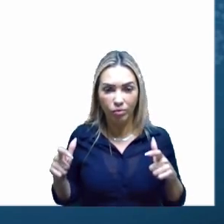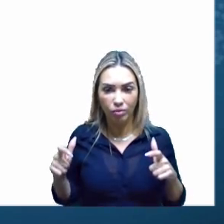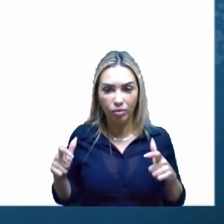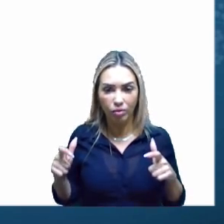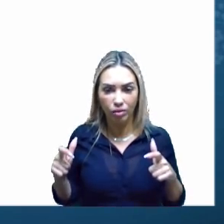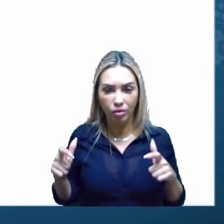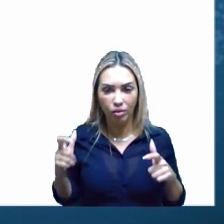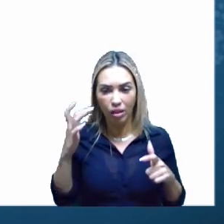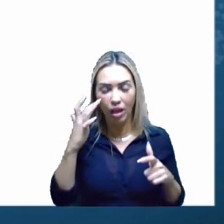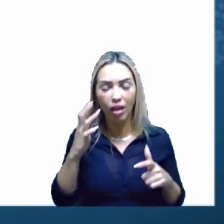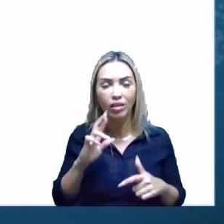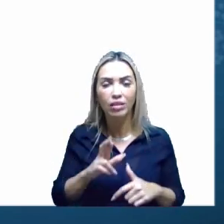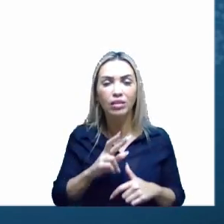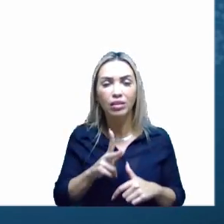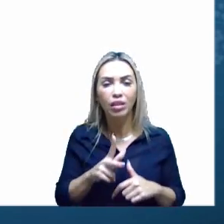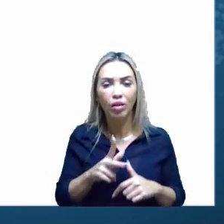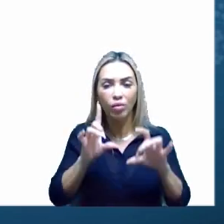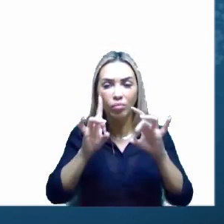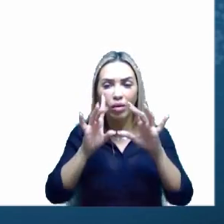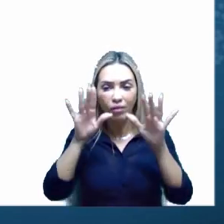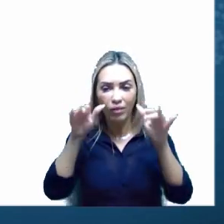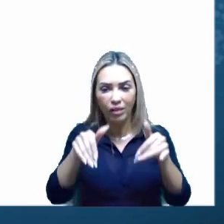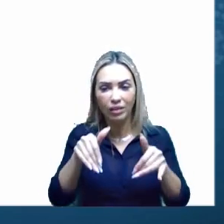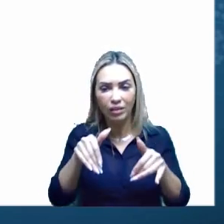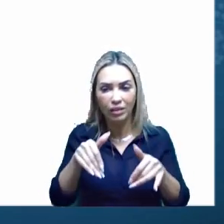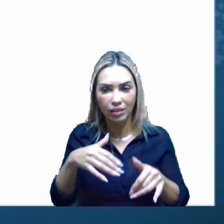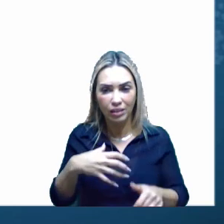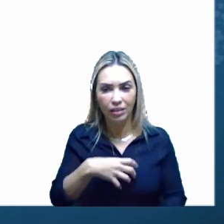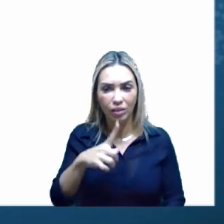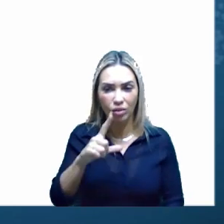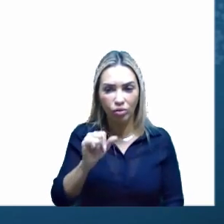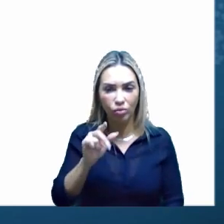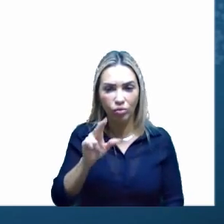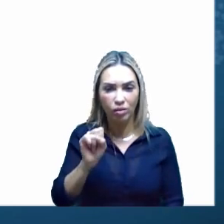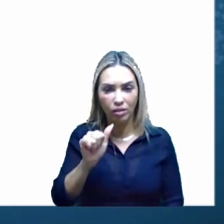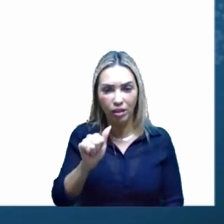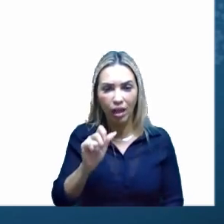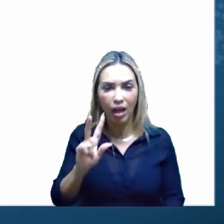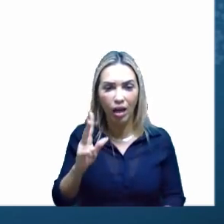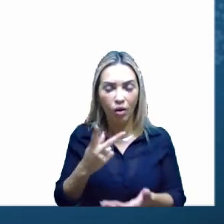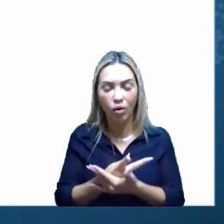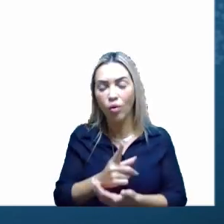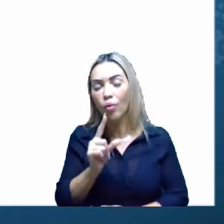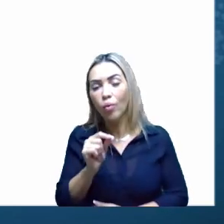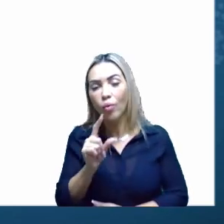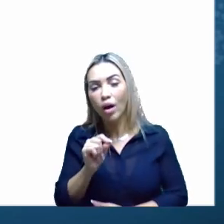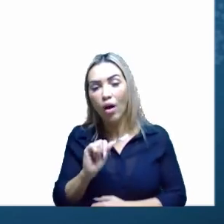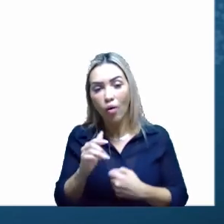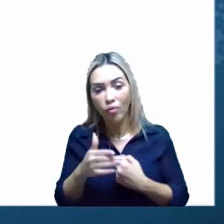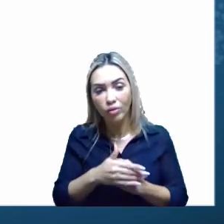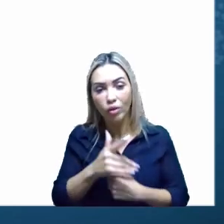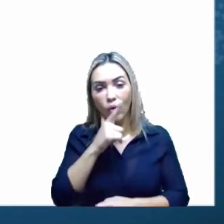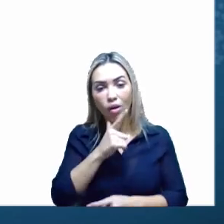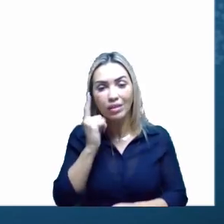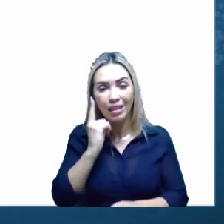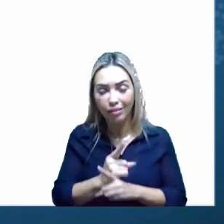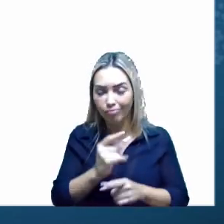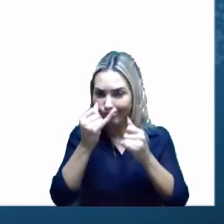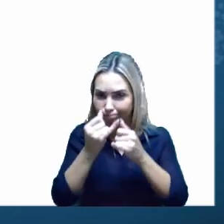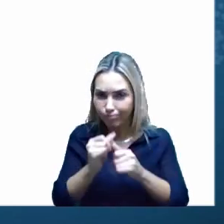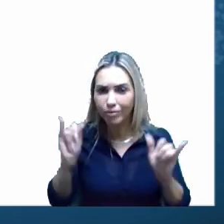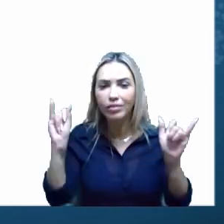eu acho que não foi especificamente a situação de Lusaka, mas o que acontece é que a Covid acertou Lusaka com muita